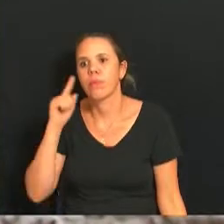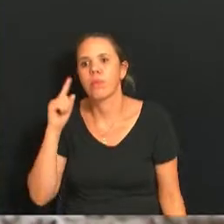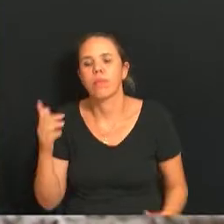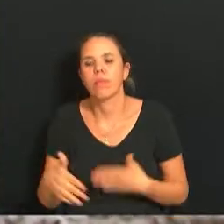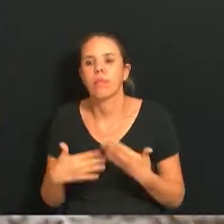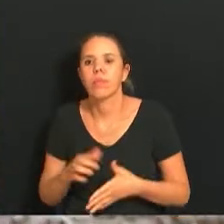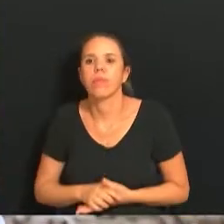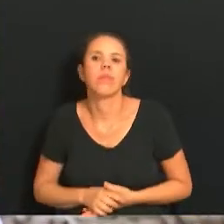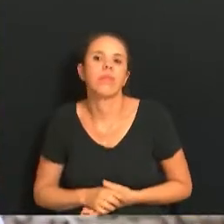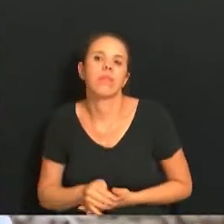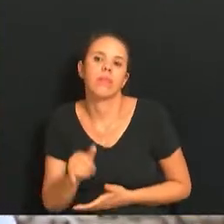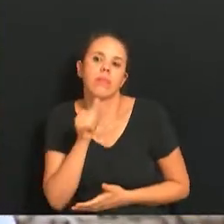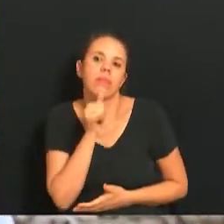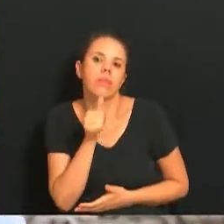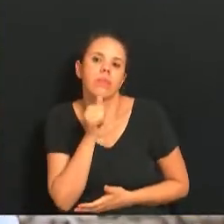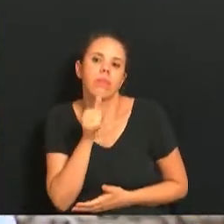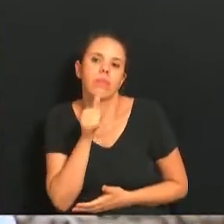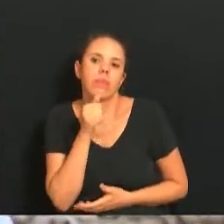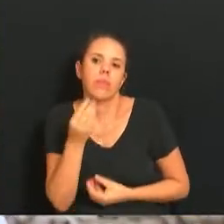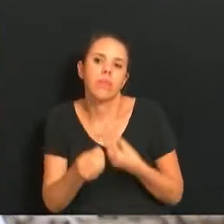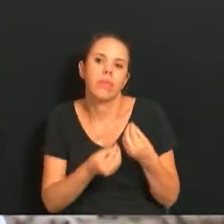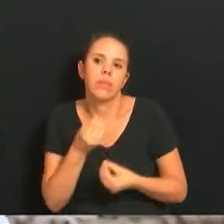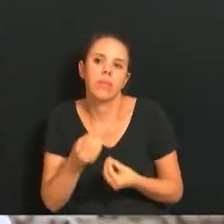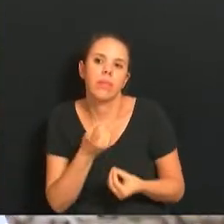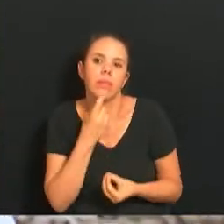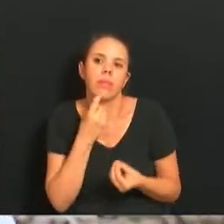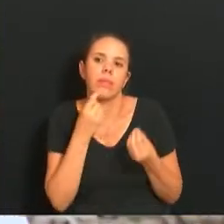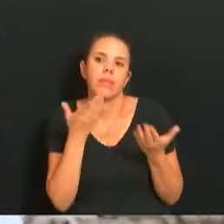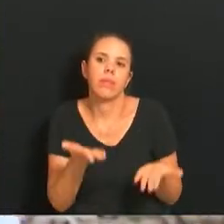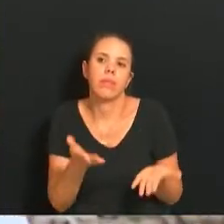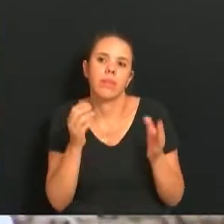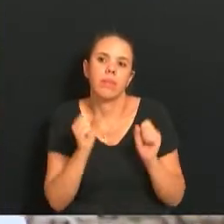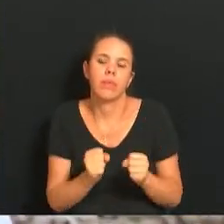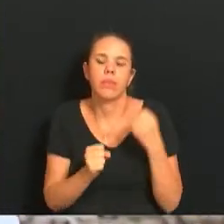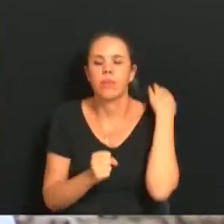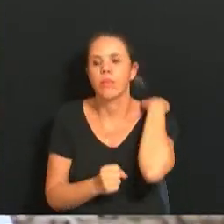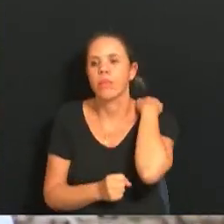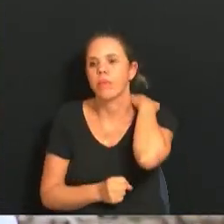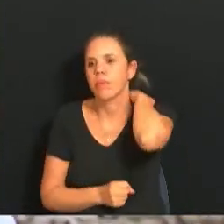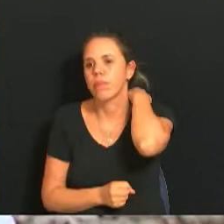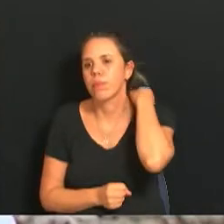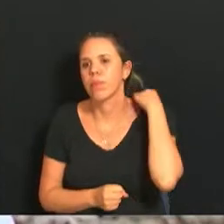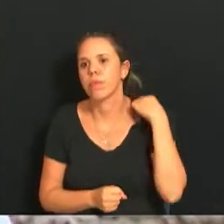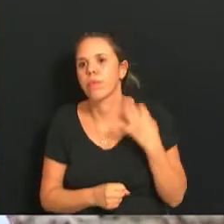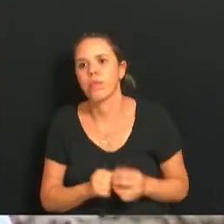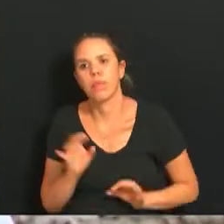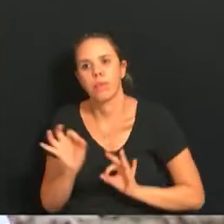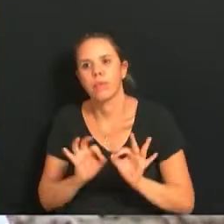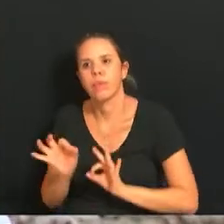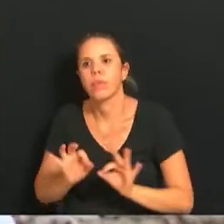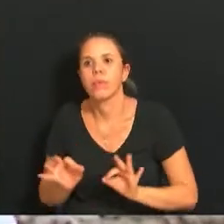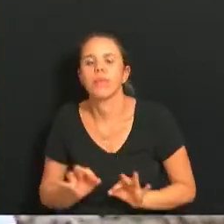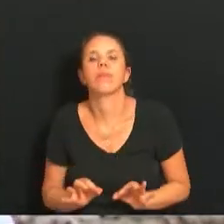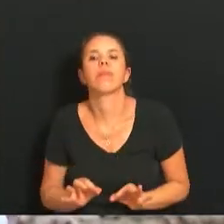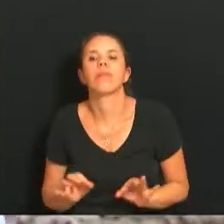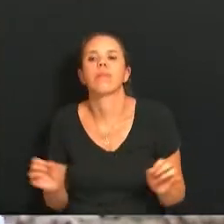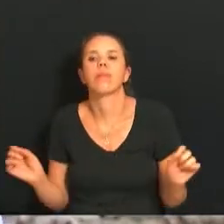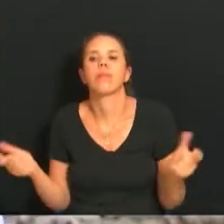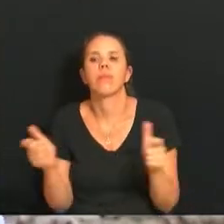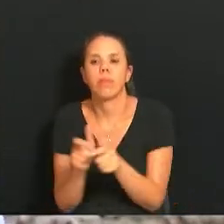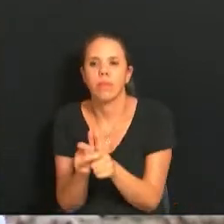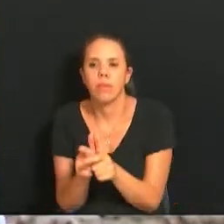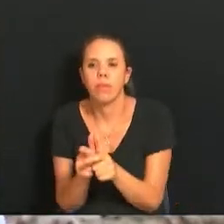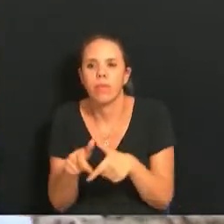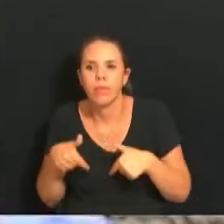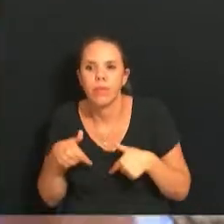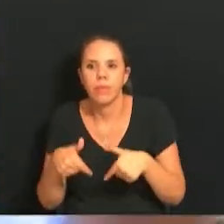É um exemplo de como Campinas pode se preparar para minimizar e